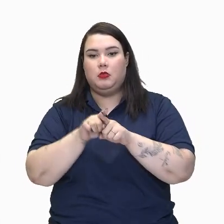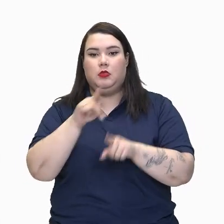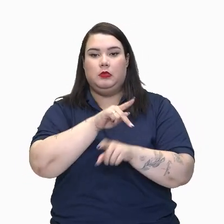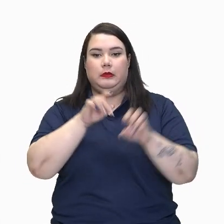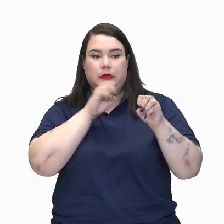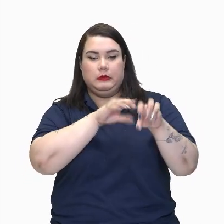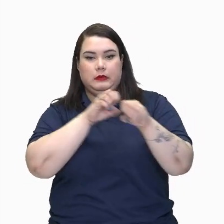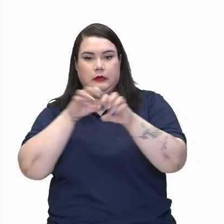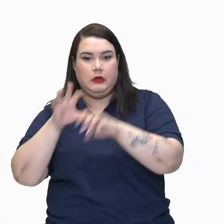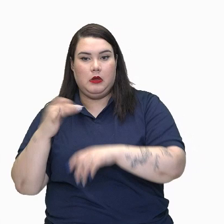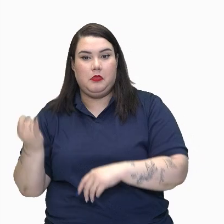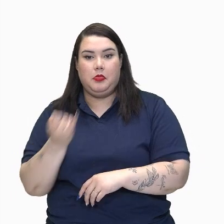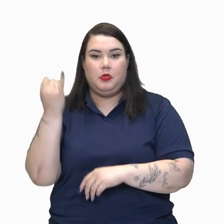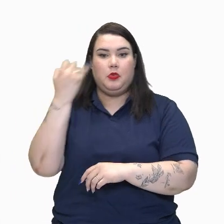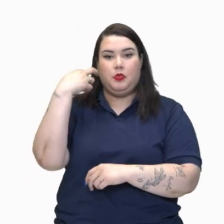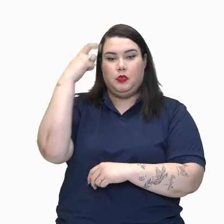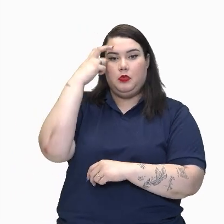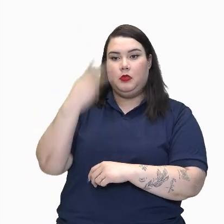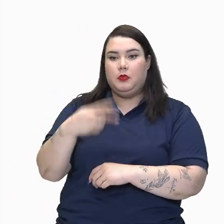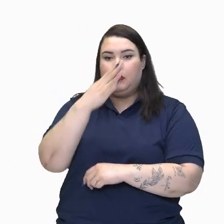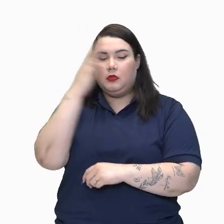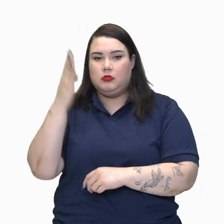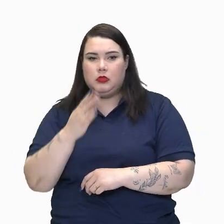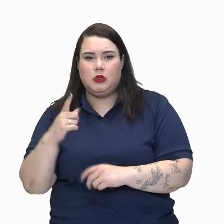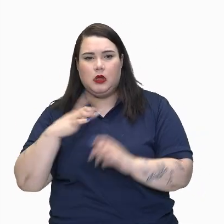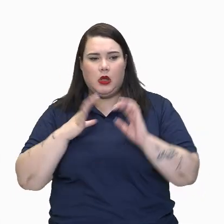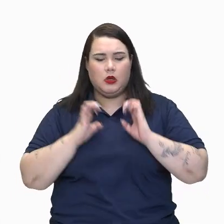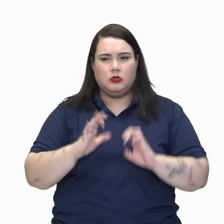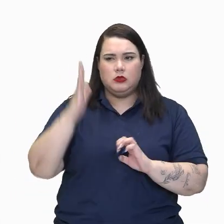brasileira. Era extremamente culto,